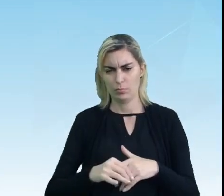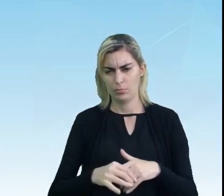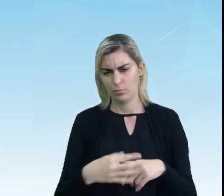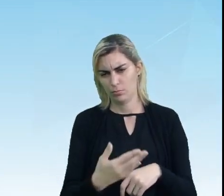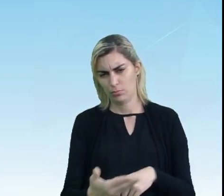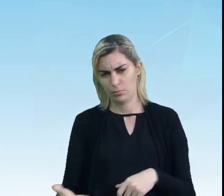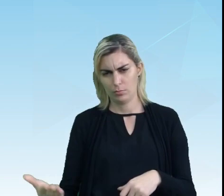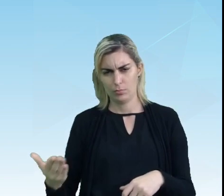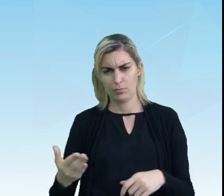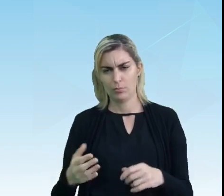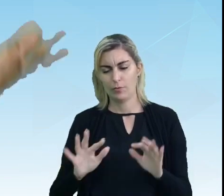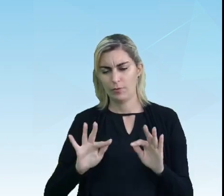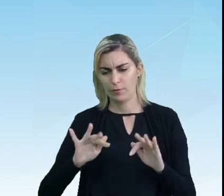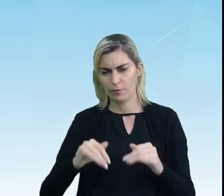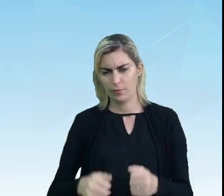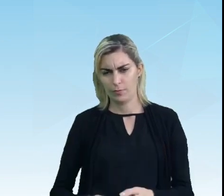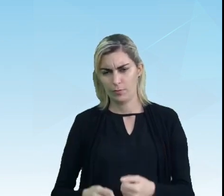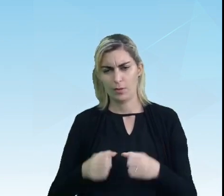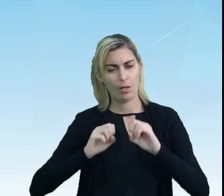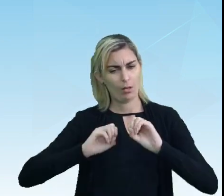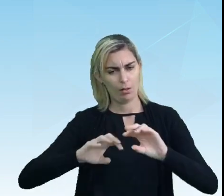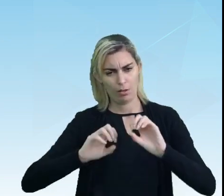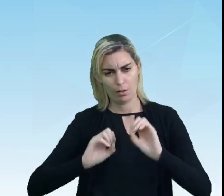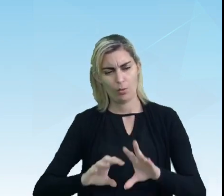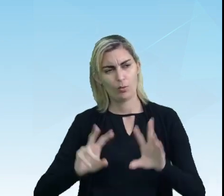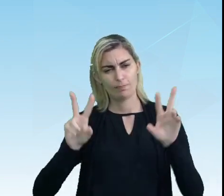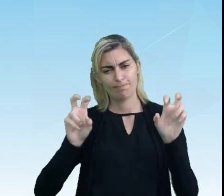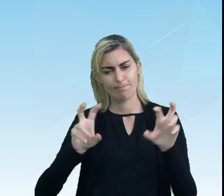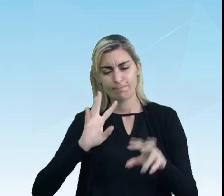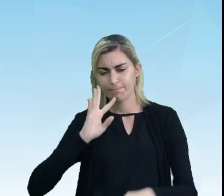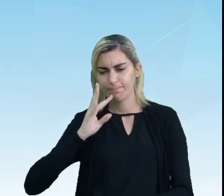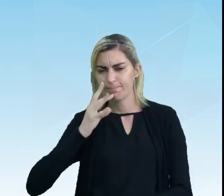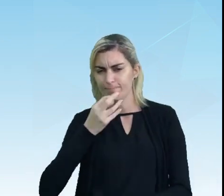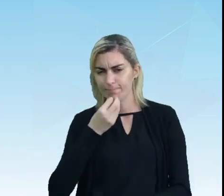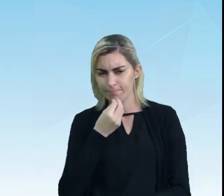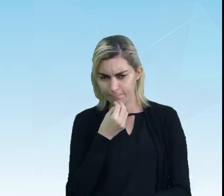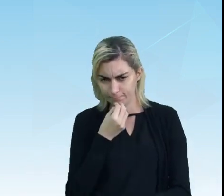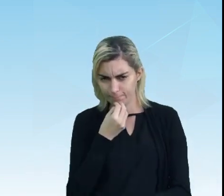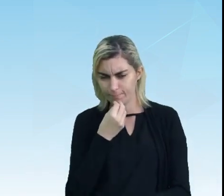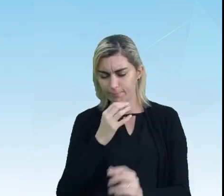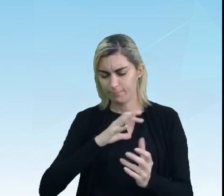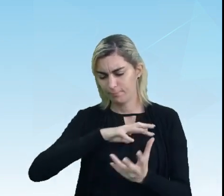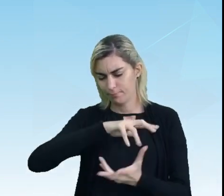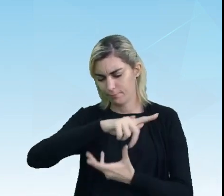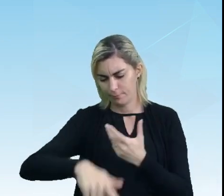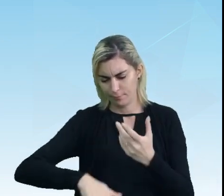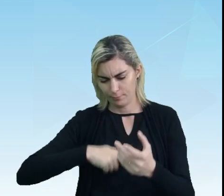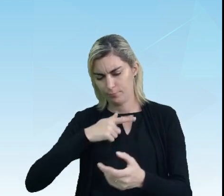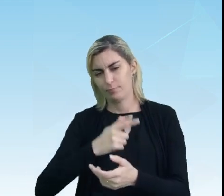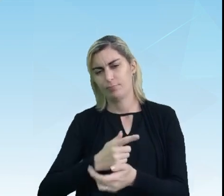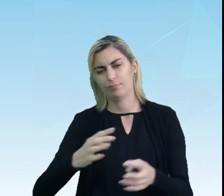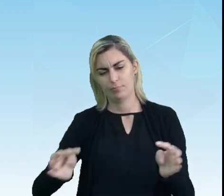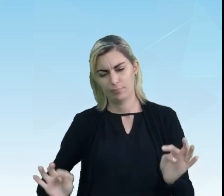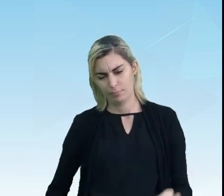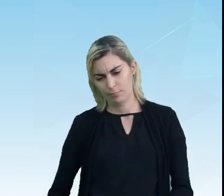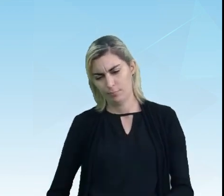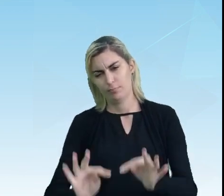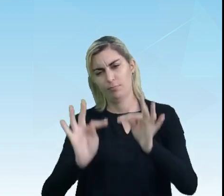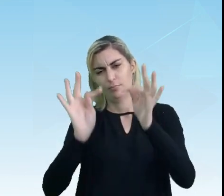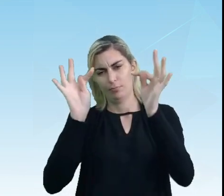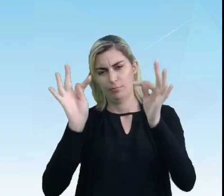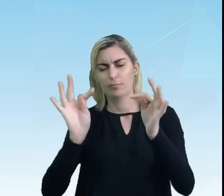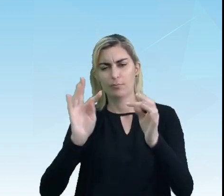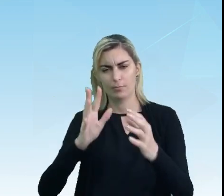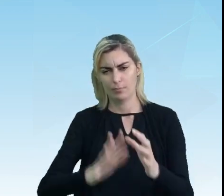isso, fim da nossa querida aula sobre esse conhecimento de globalização, tecnologia